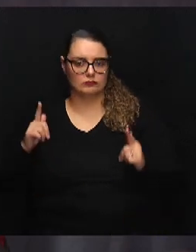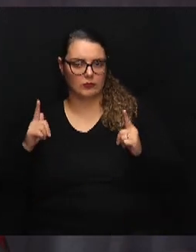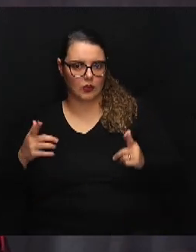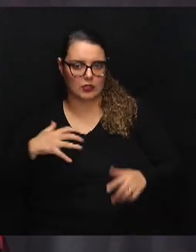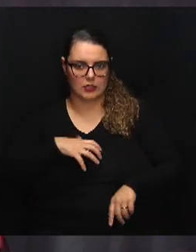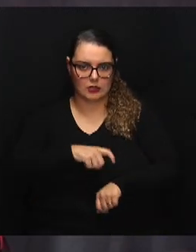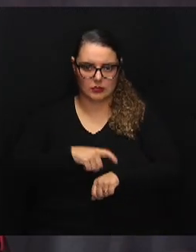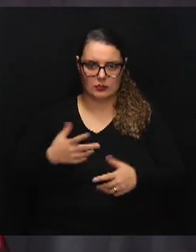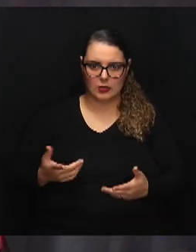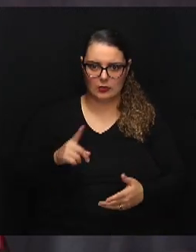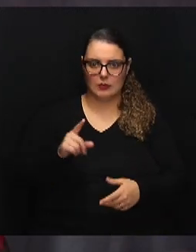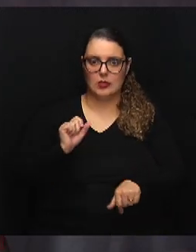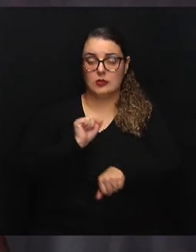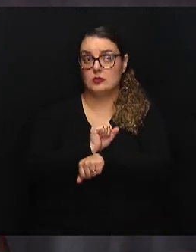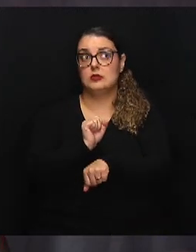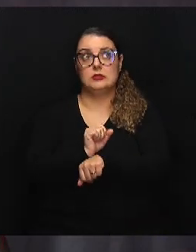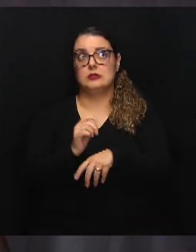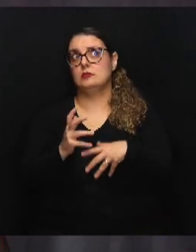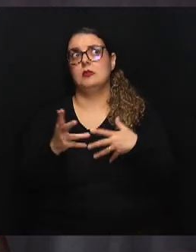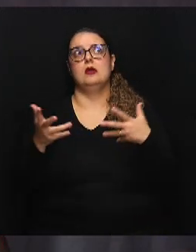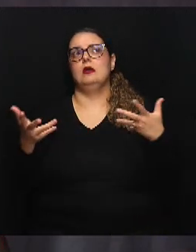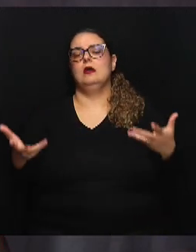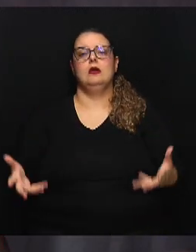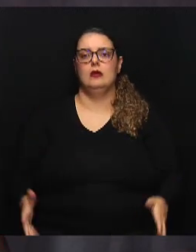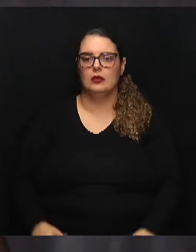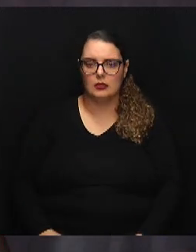não espere também, né, que isso vá